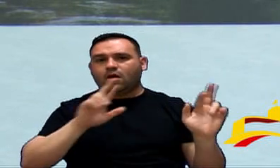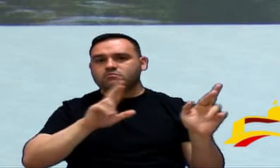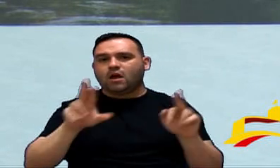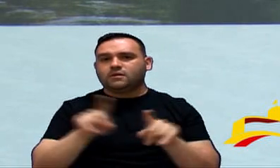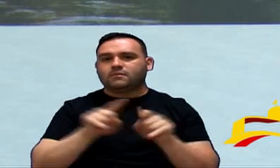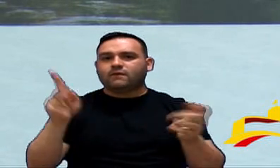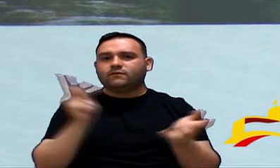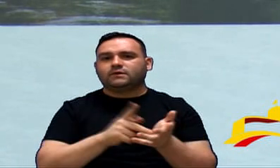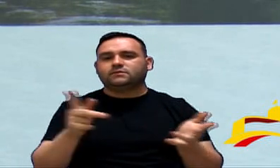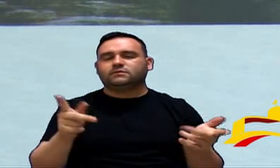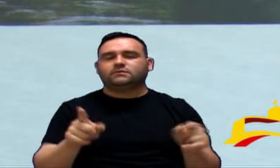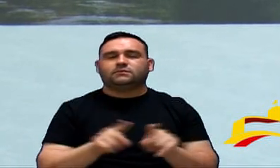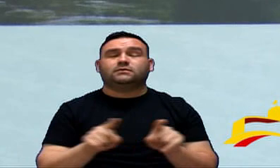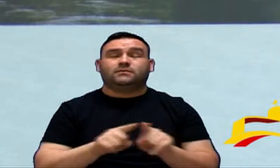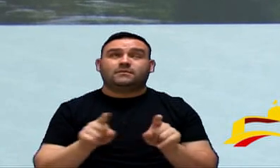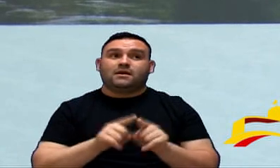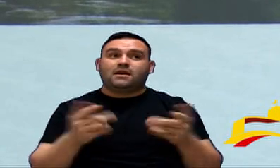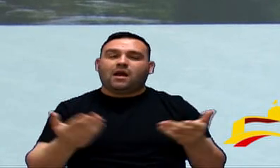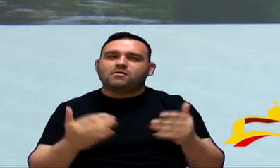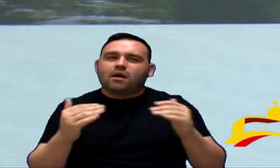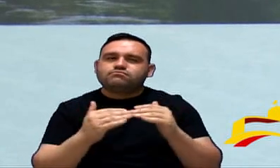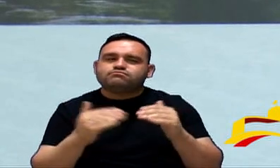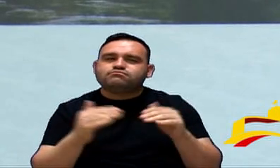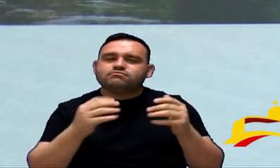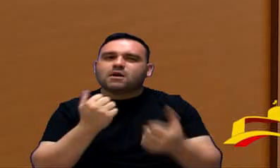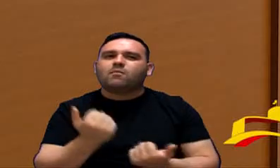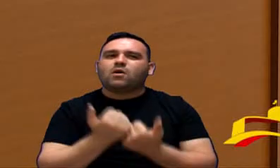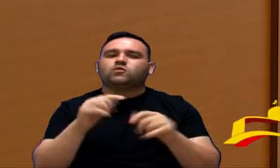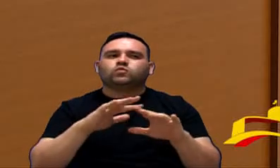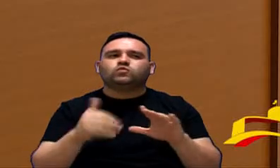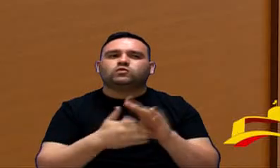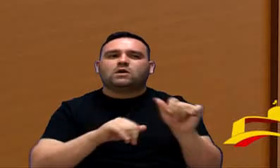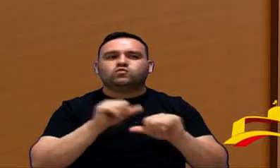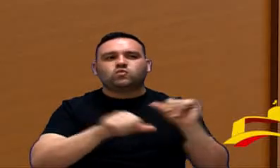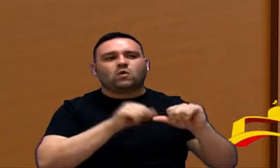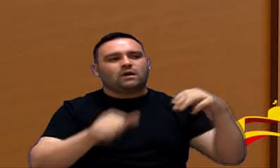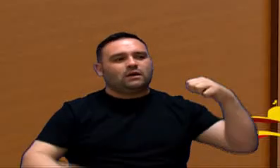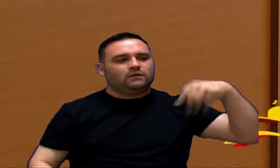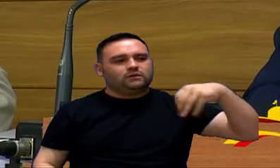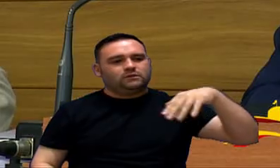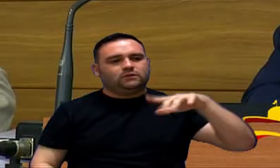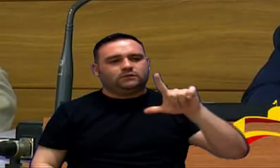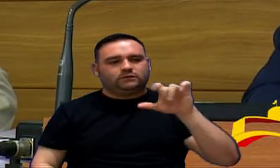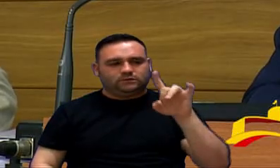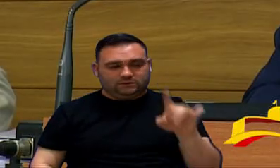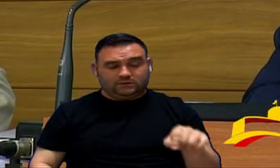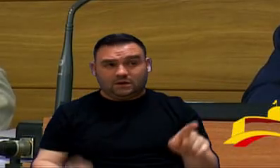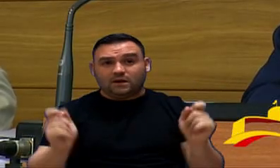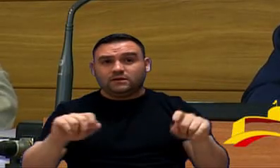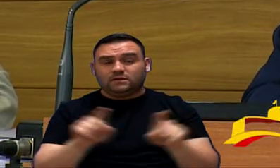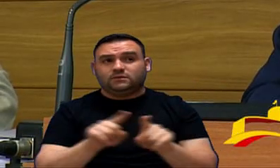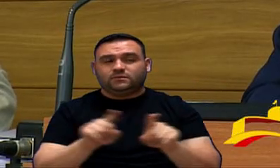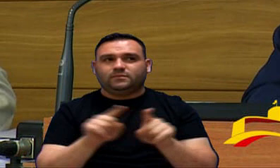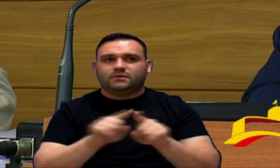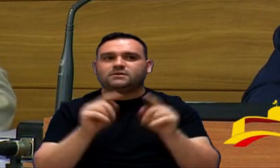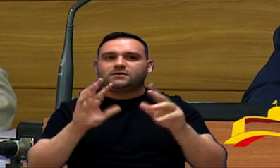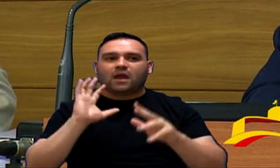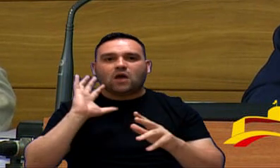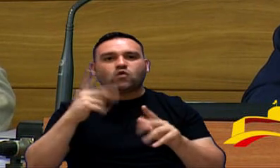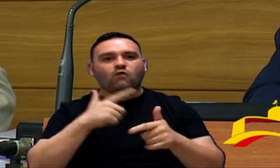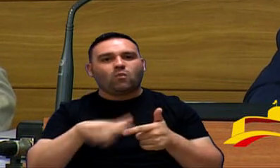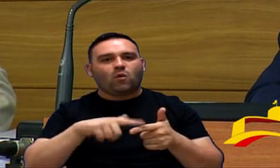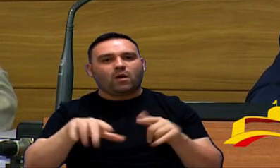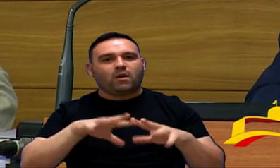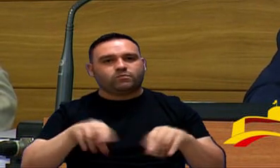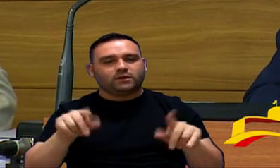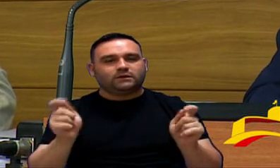que realmente agora... com esse entendimento, com esse apoio, com essas trocas das LEDs que estão chegando aí, a gente consiga resolver o problema aí.